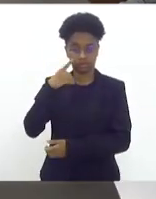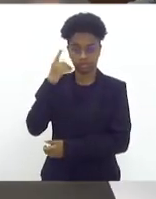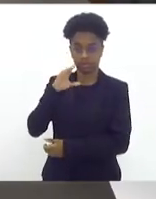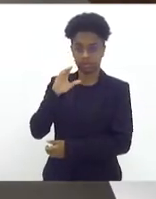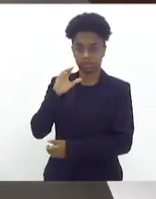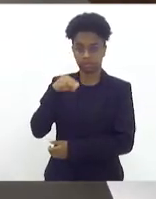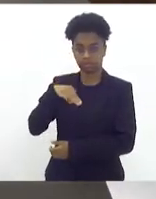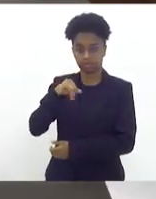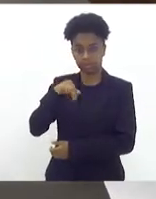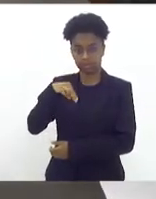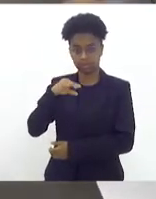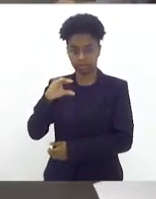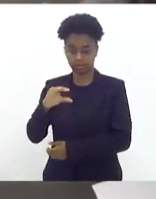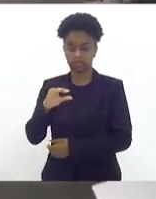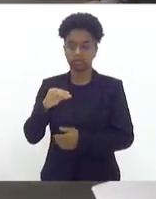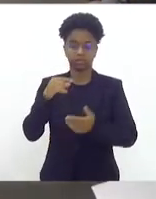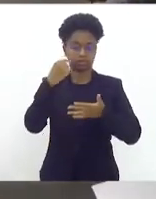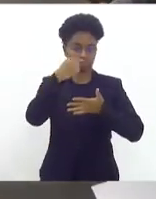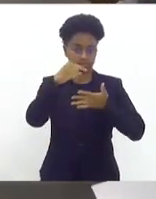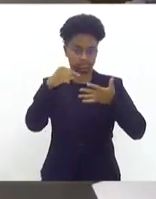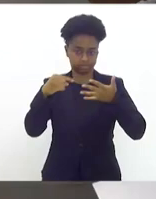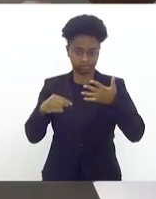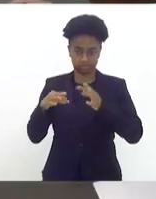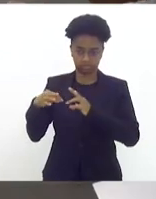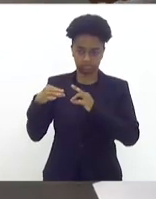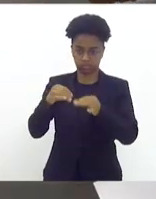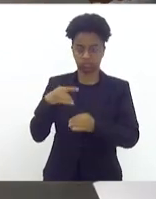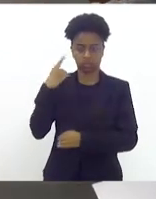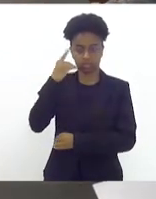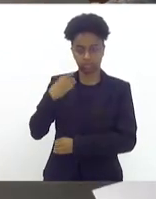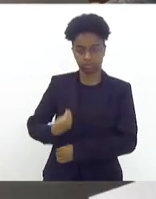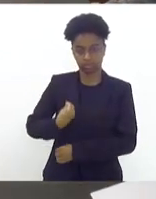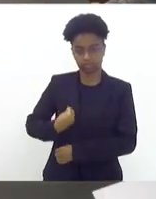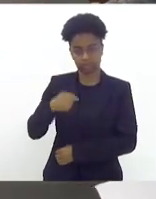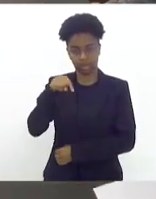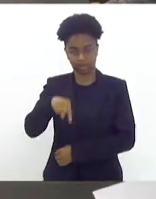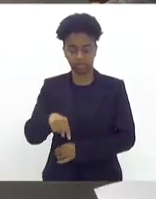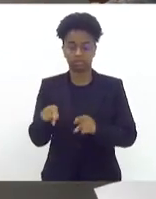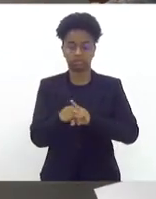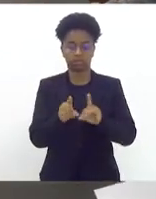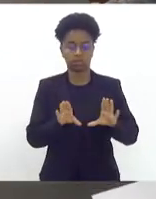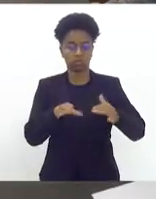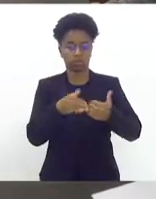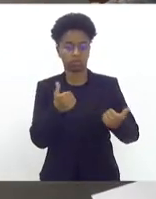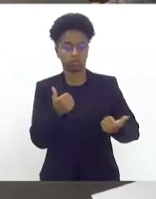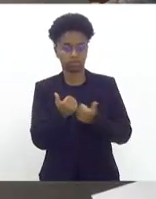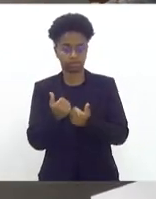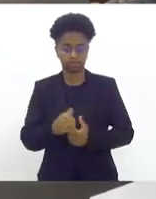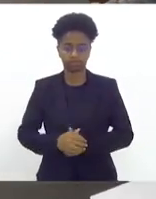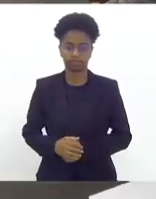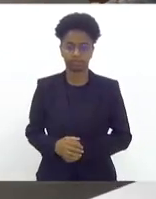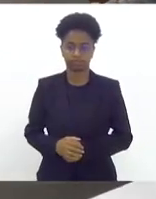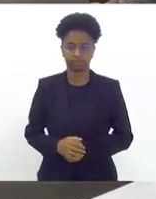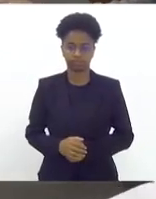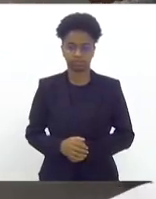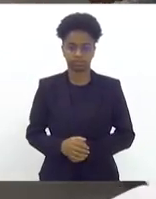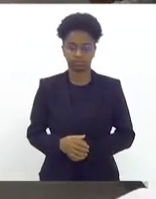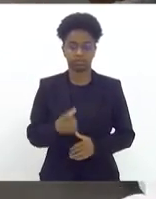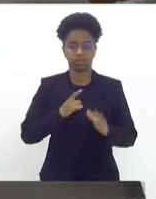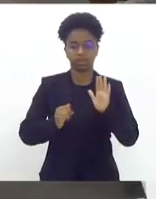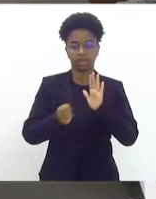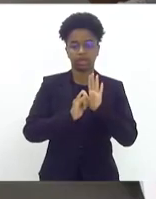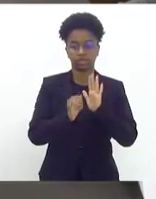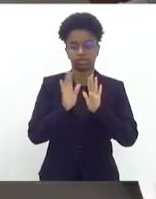Carlos Mink, deputado Serafini, deputado Luiz Paulo, todas as assessorias. Conforme edital,